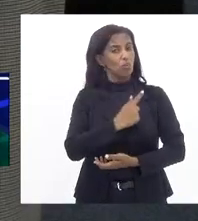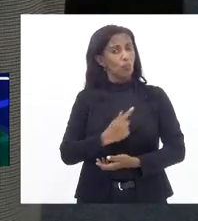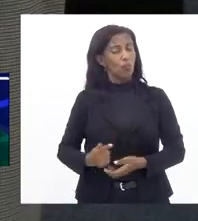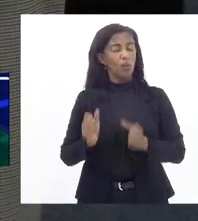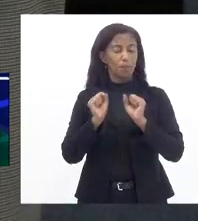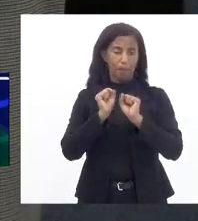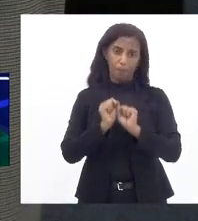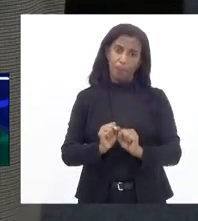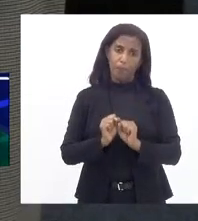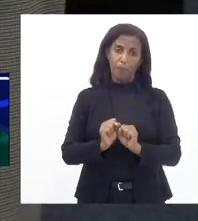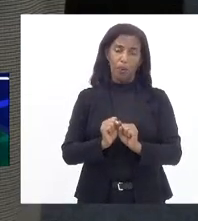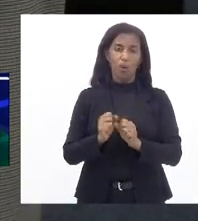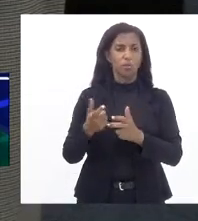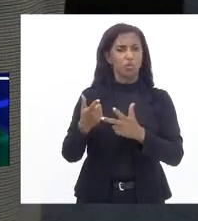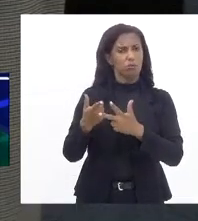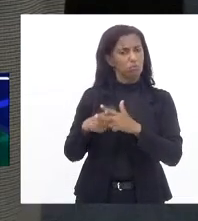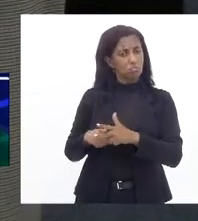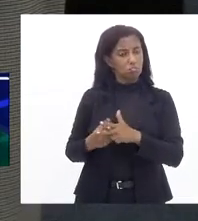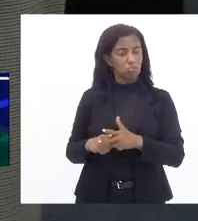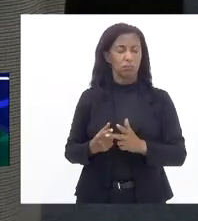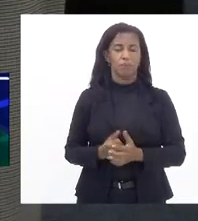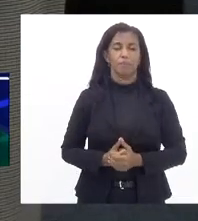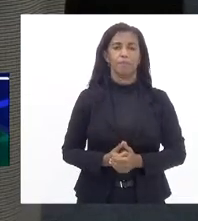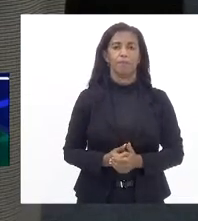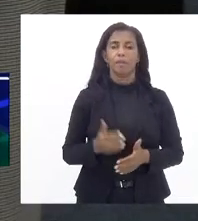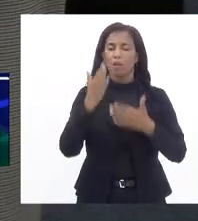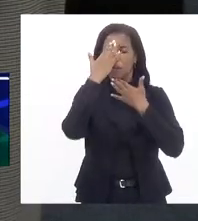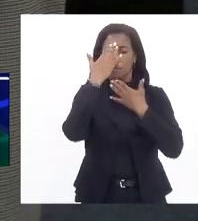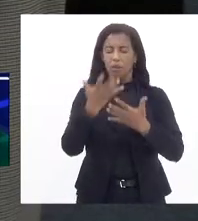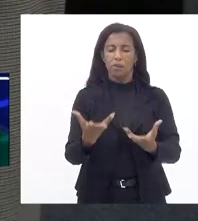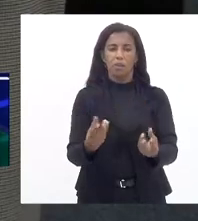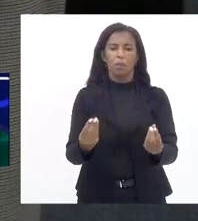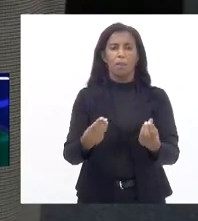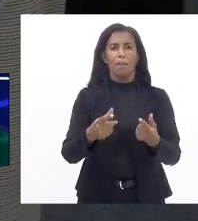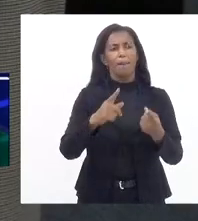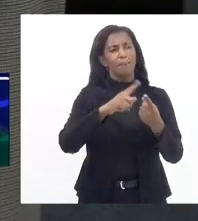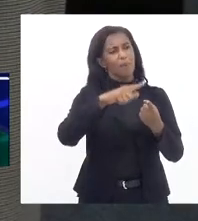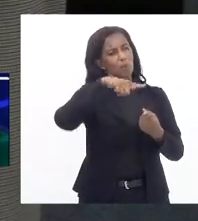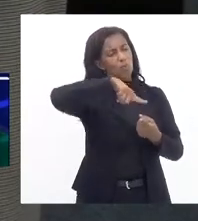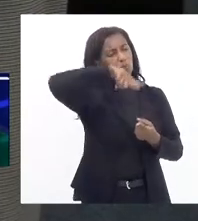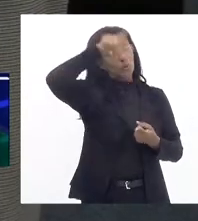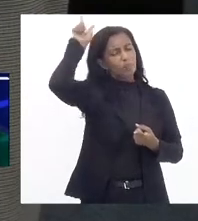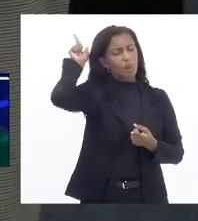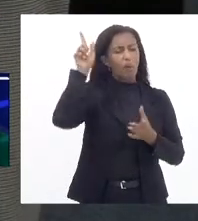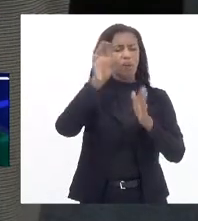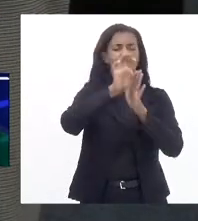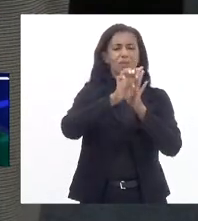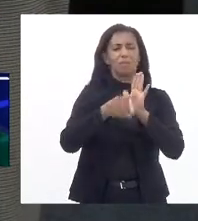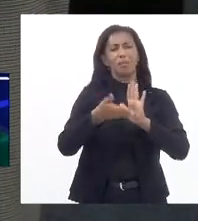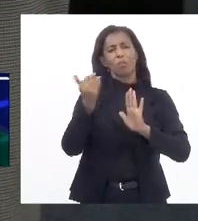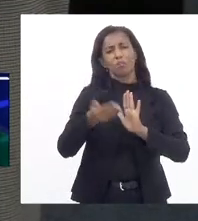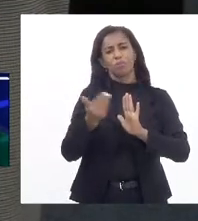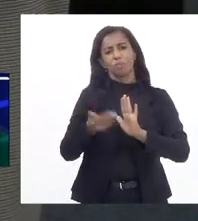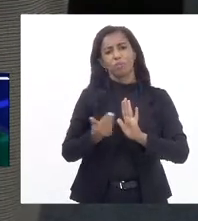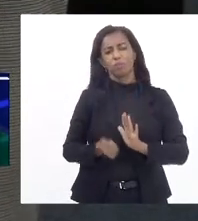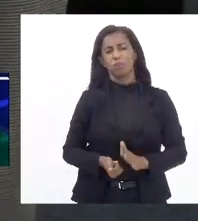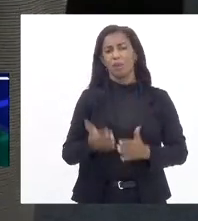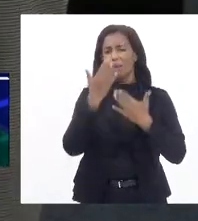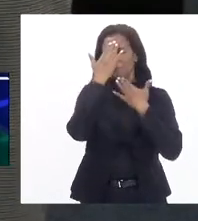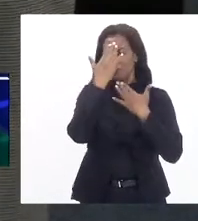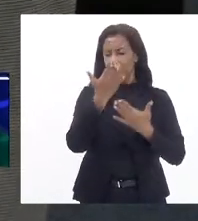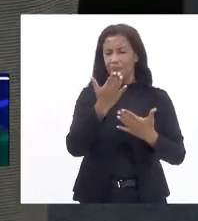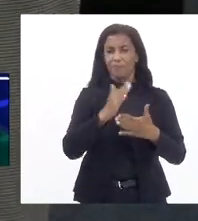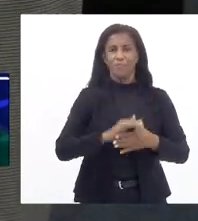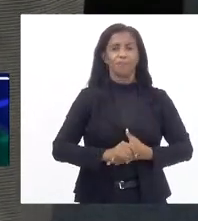pode corrigir. E eu agradeceria muito, primeiro, Luiz Paulo, obrigado por tu retirar as emendas, mais uma vez reitero minha